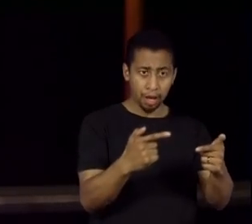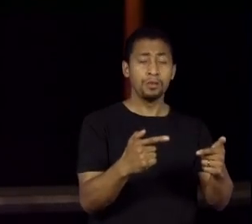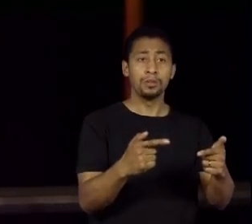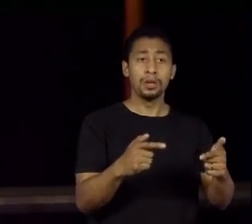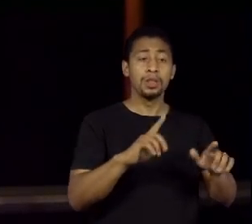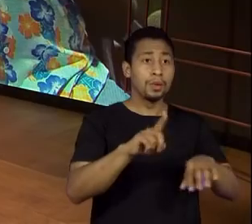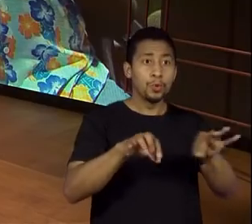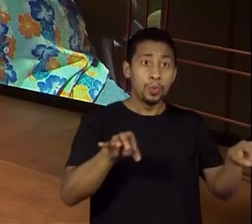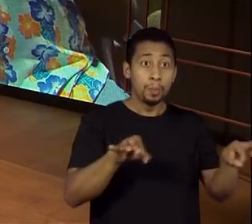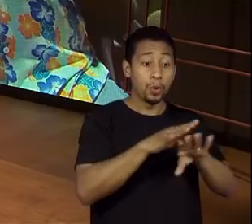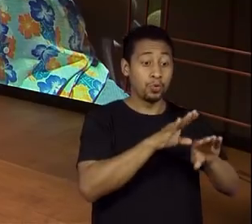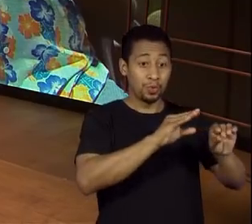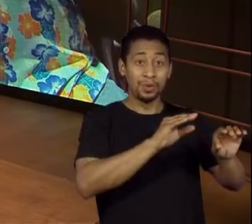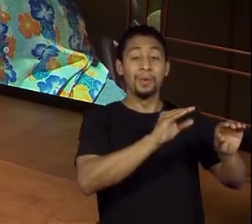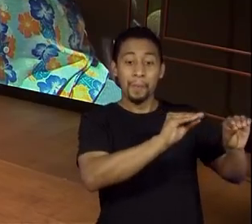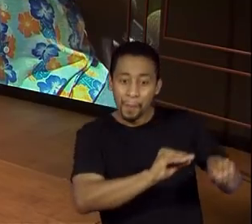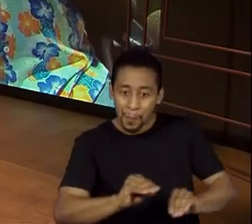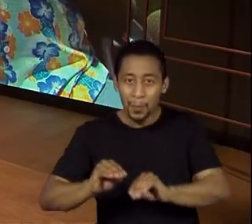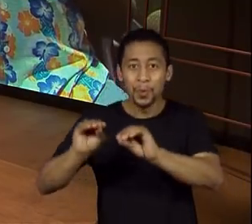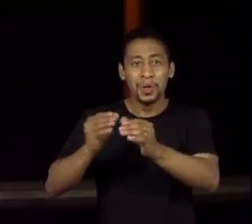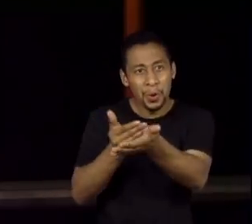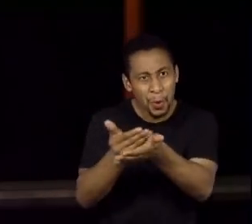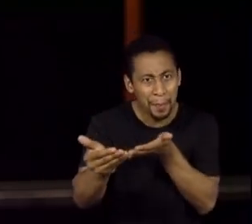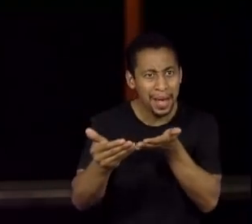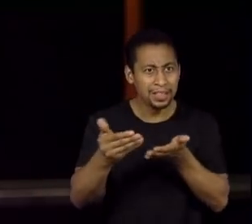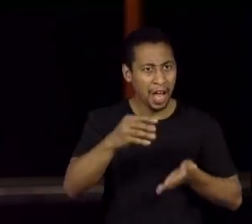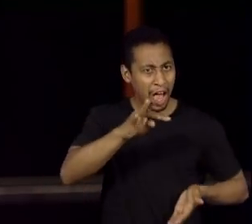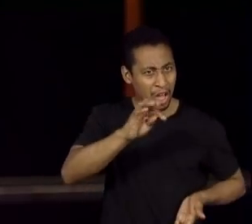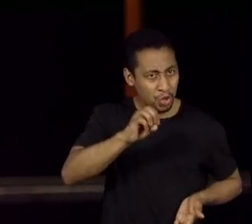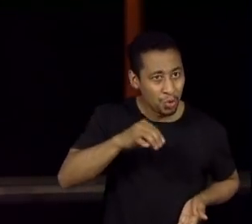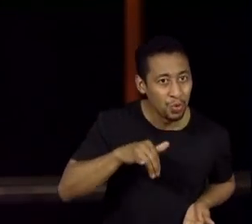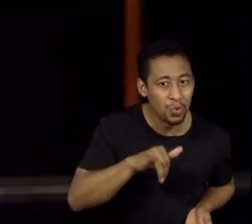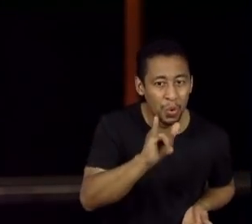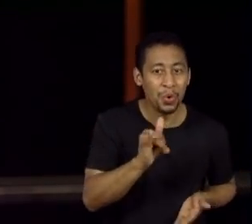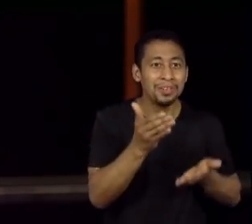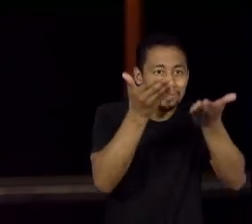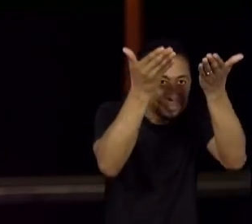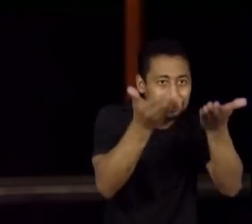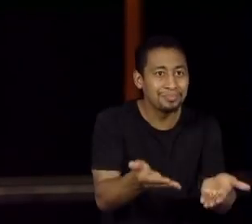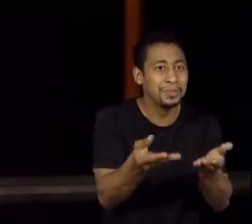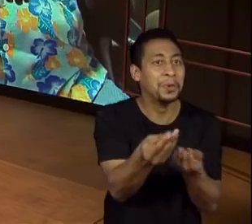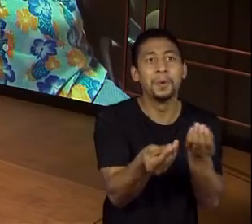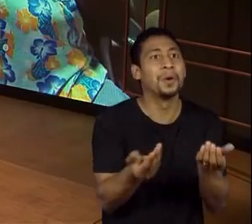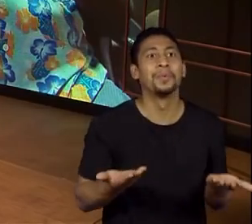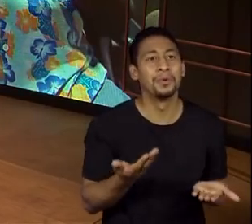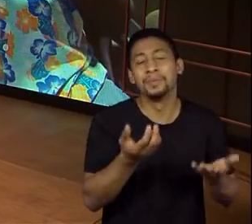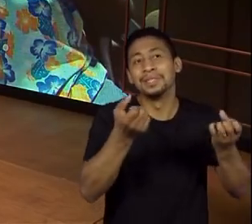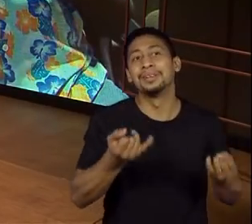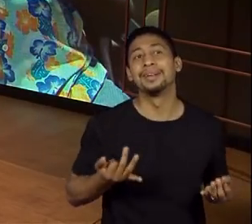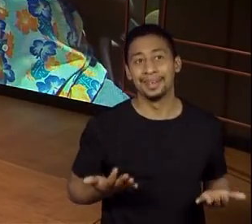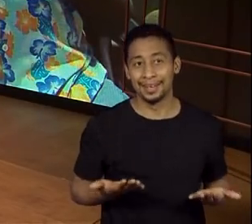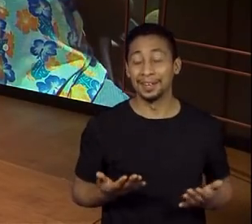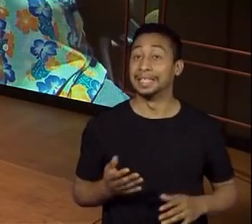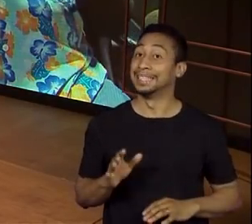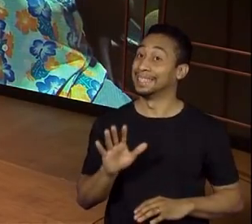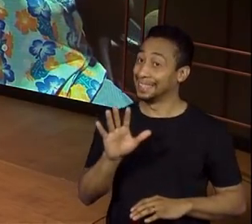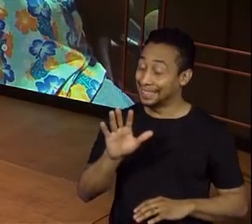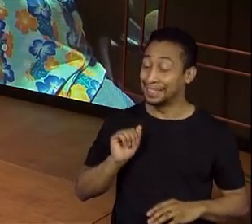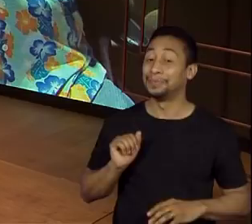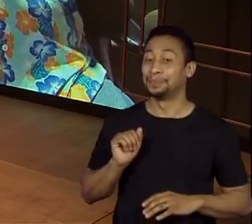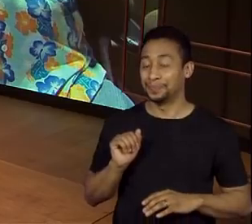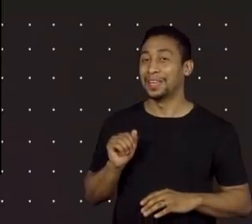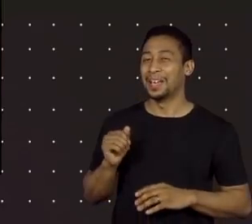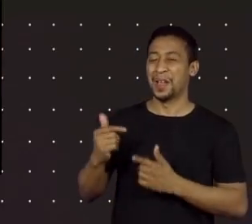o Tony Checker. Que história é essa? Quem era o Tony Checker? O Tony Checker por causa